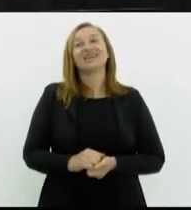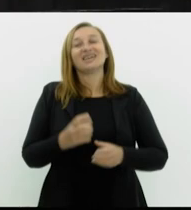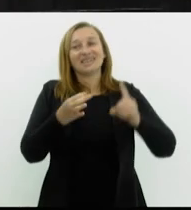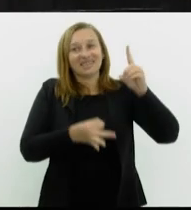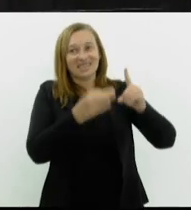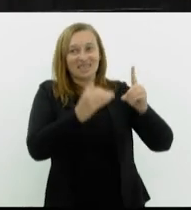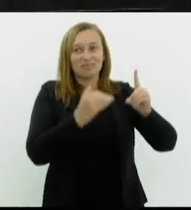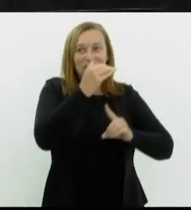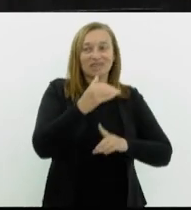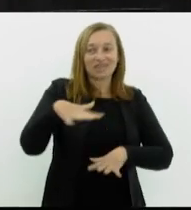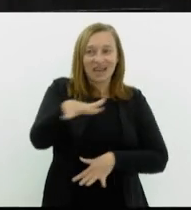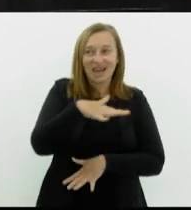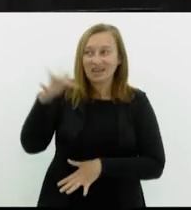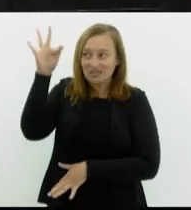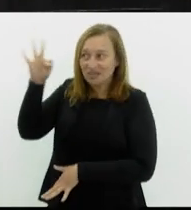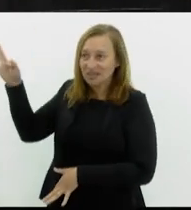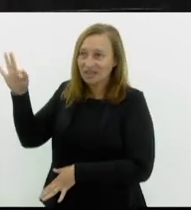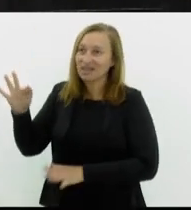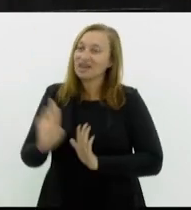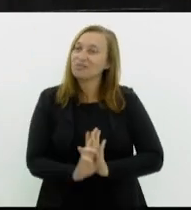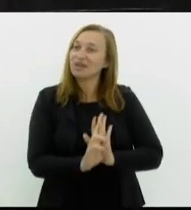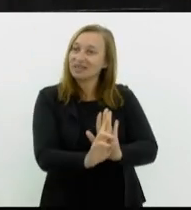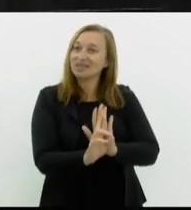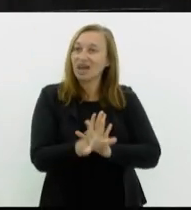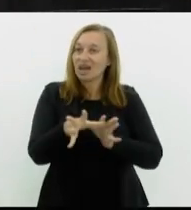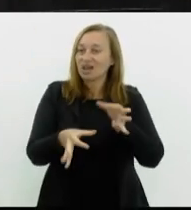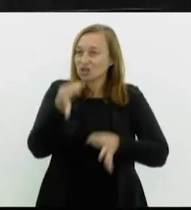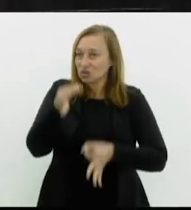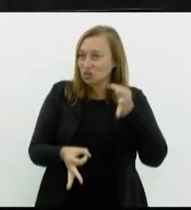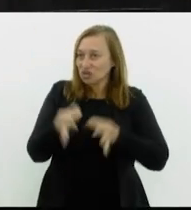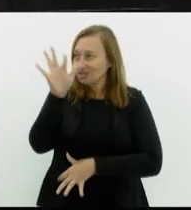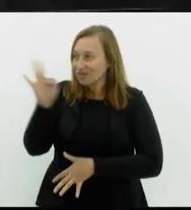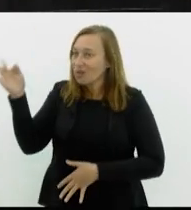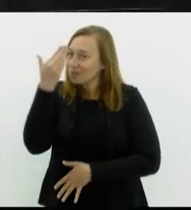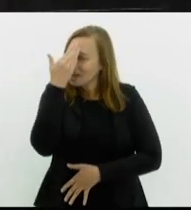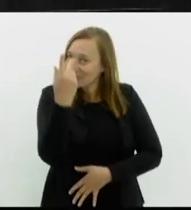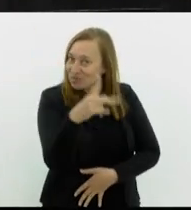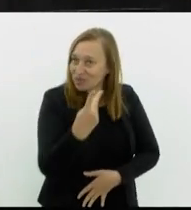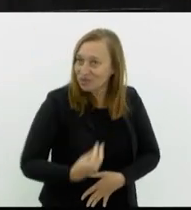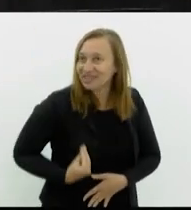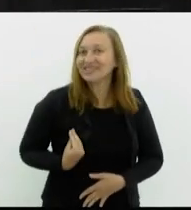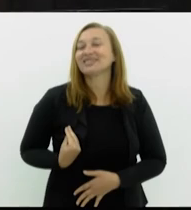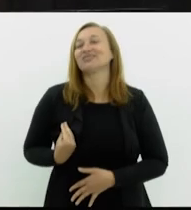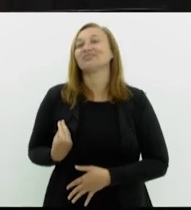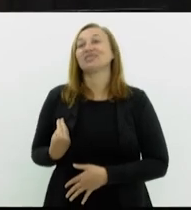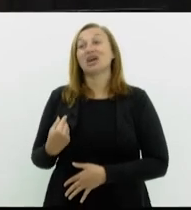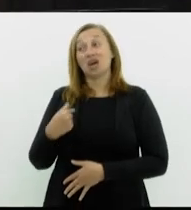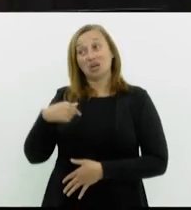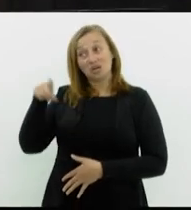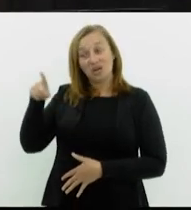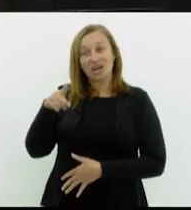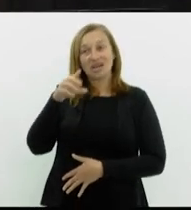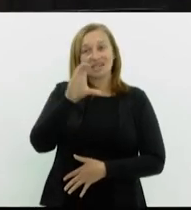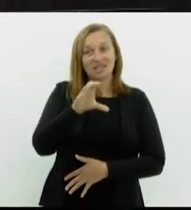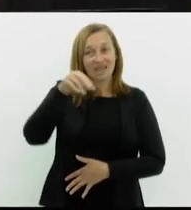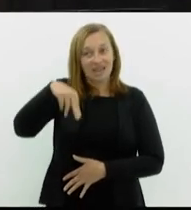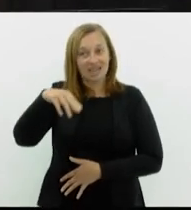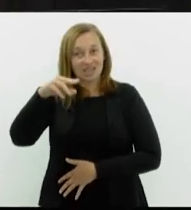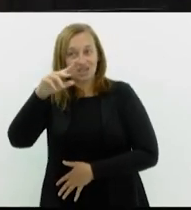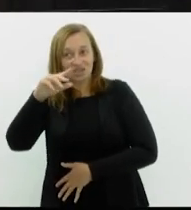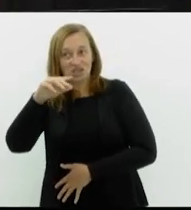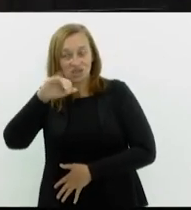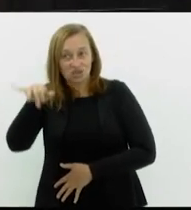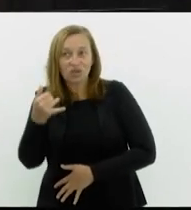Desembargador da área federal, que veio aqui representar a Justiça Federal, muito obrigado pela sua presença. Eu estou lá no CNJ, na